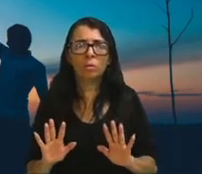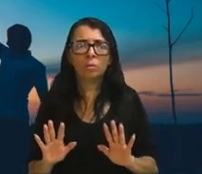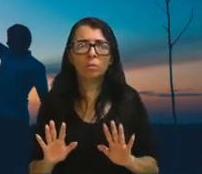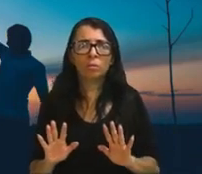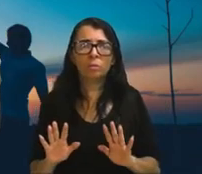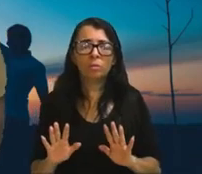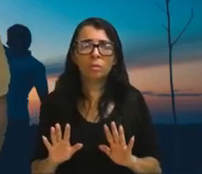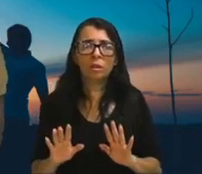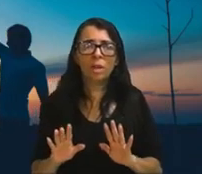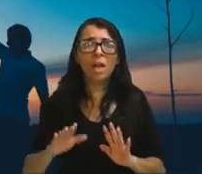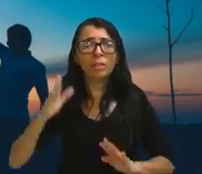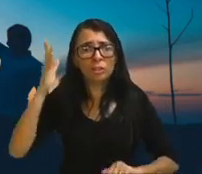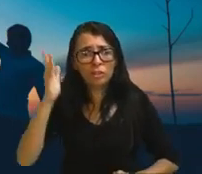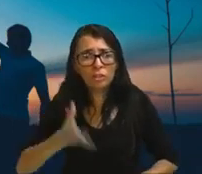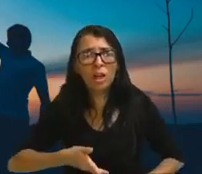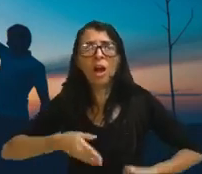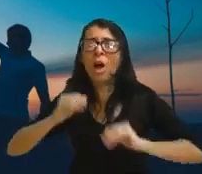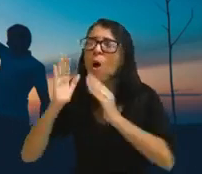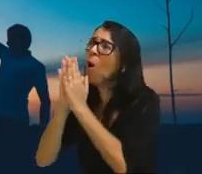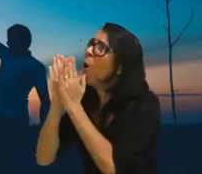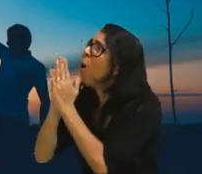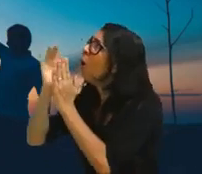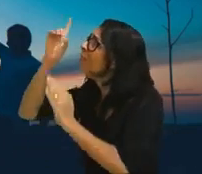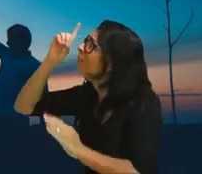de louvor e gratidão a Deus.